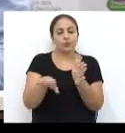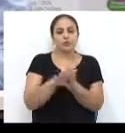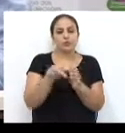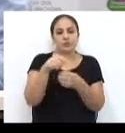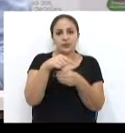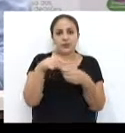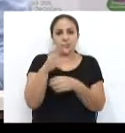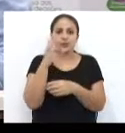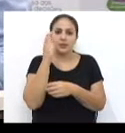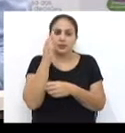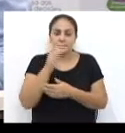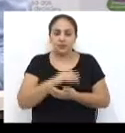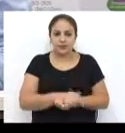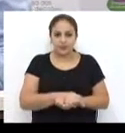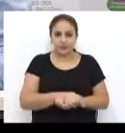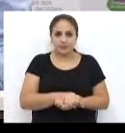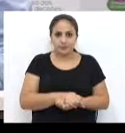de Carazinho.